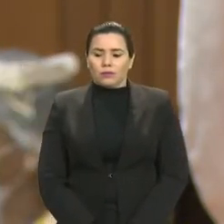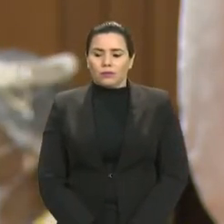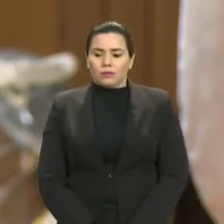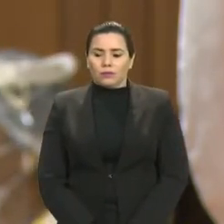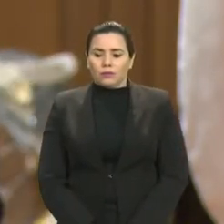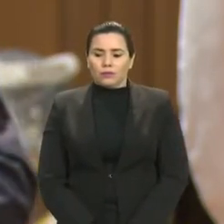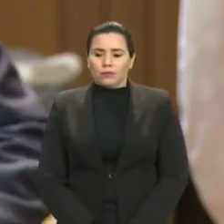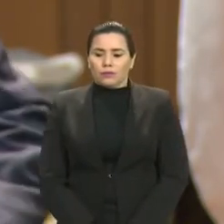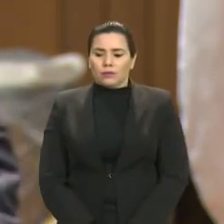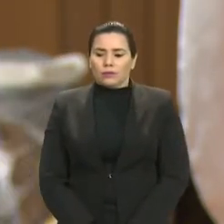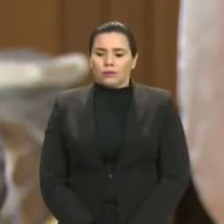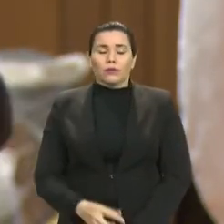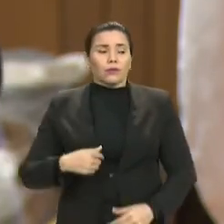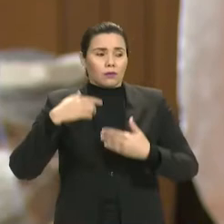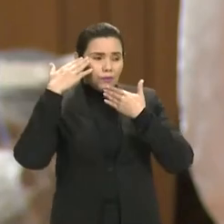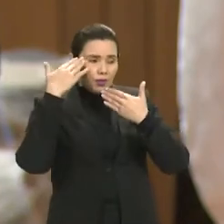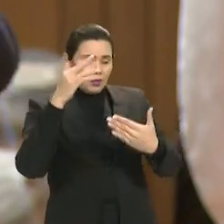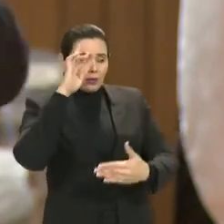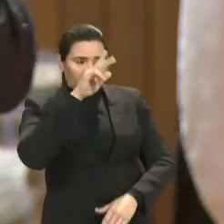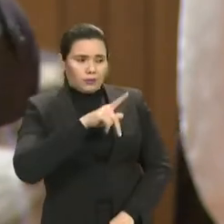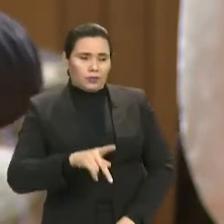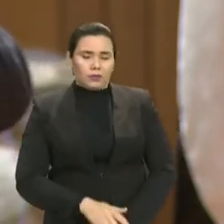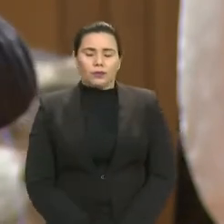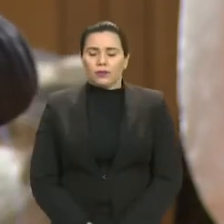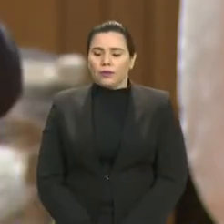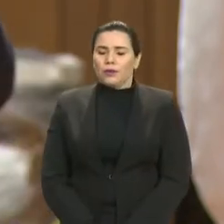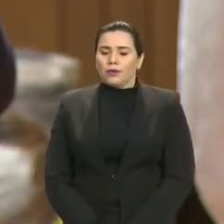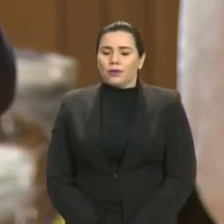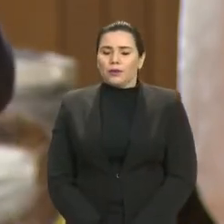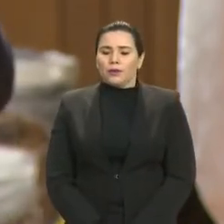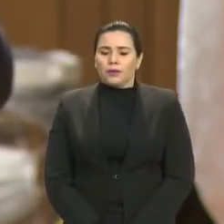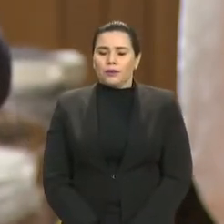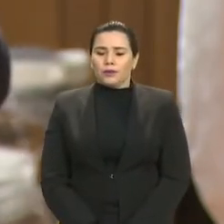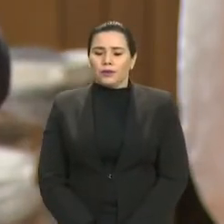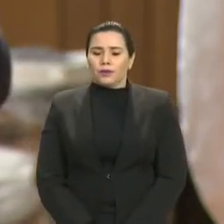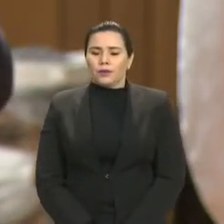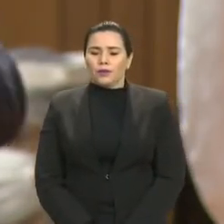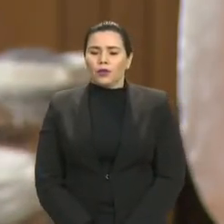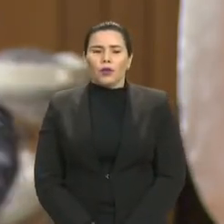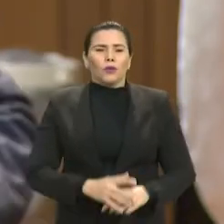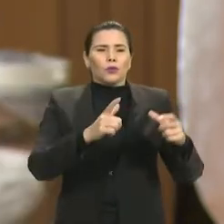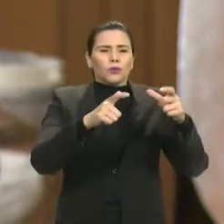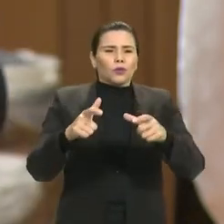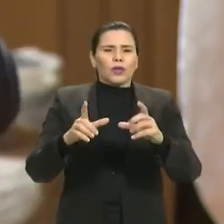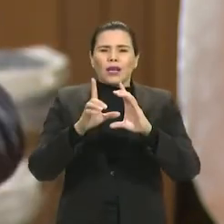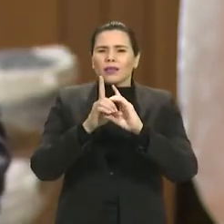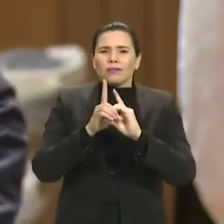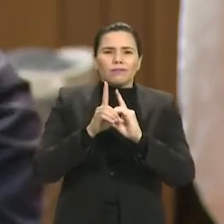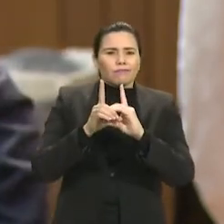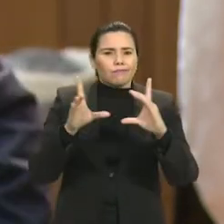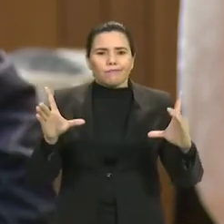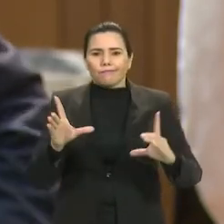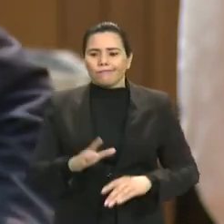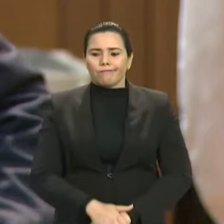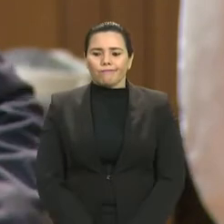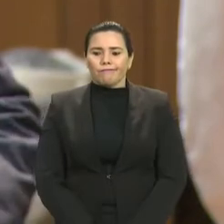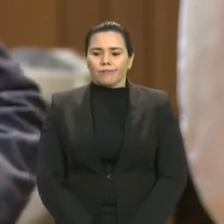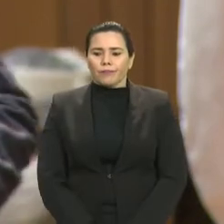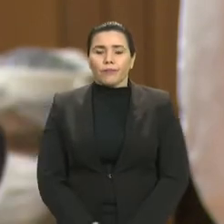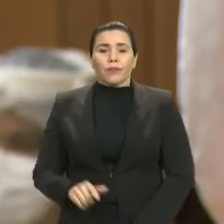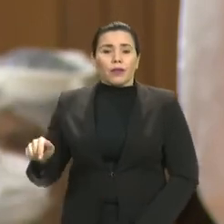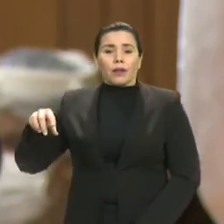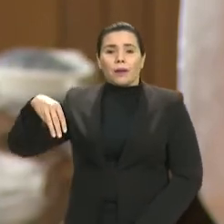Liberar. Muito obrigado, presidente. Então, no espaço democrático, independente e imparcial, Minardi fez a